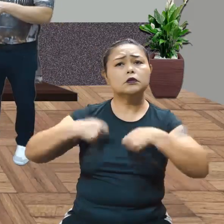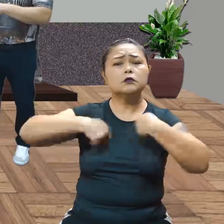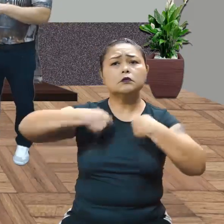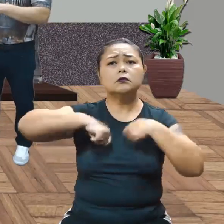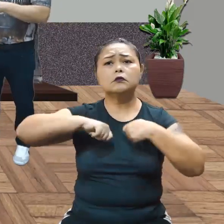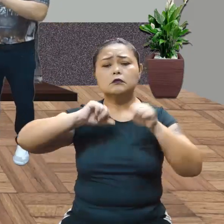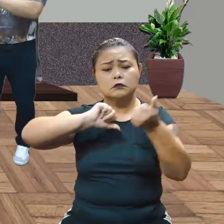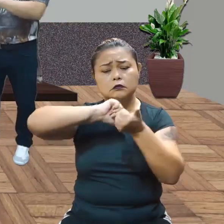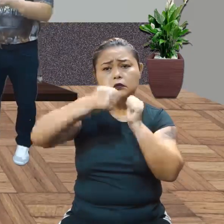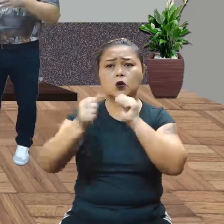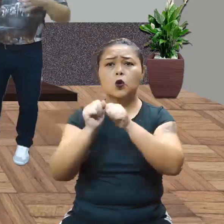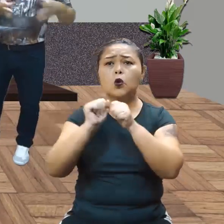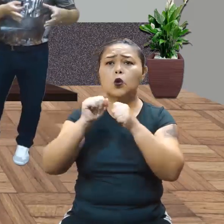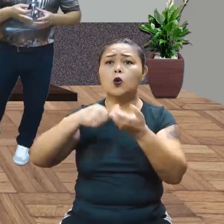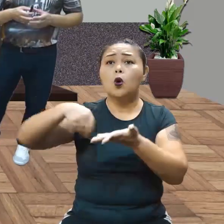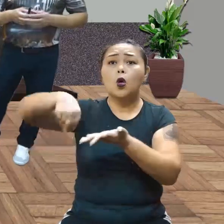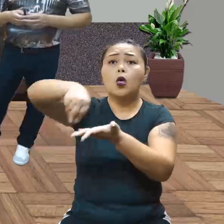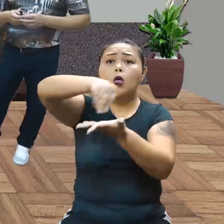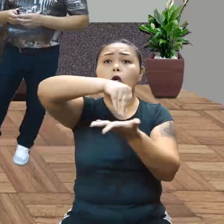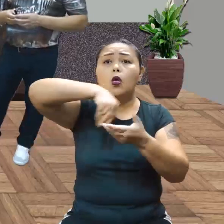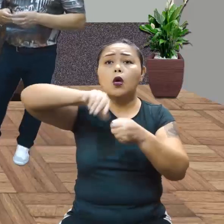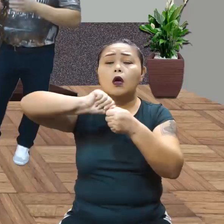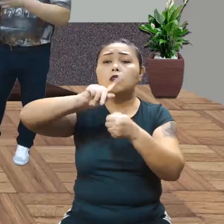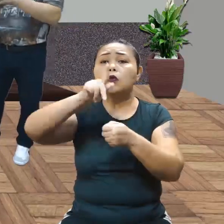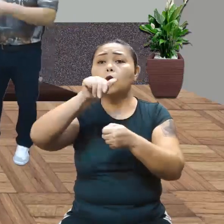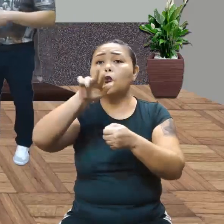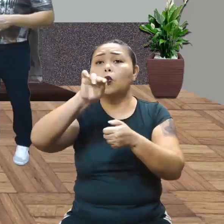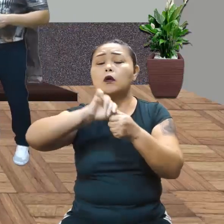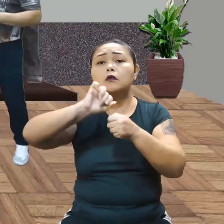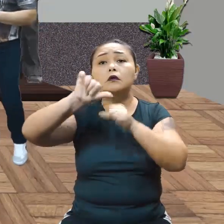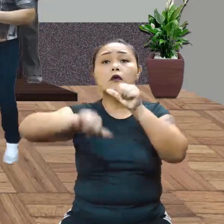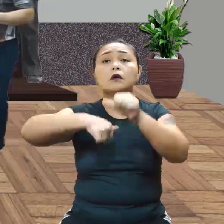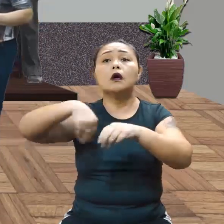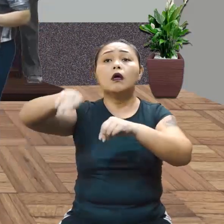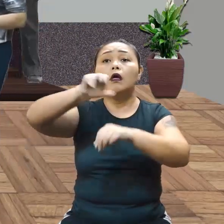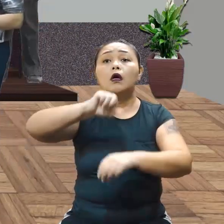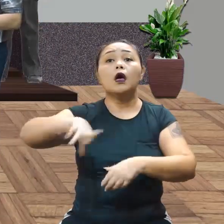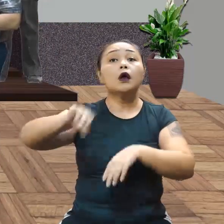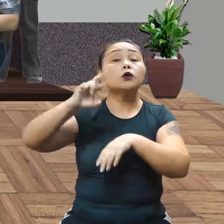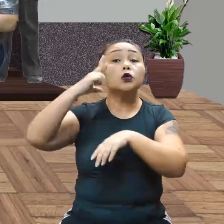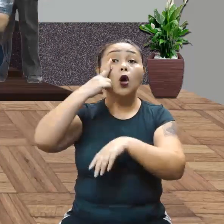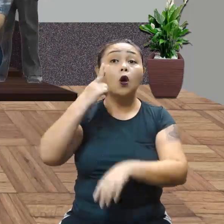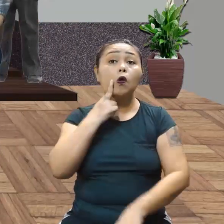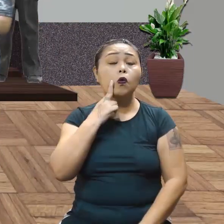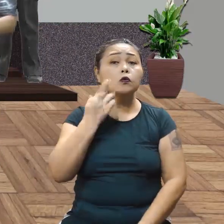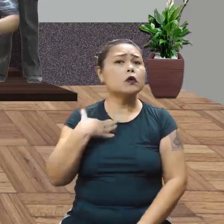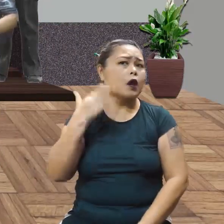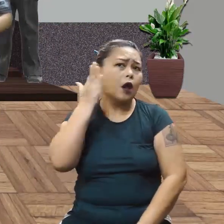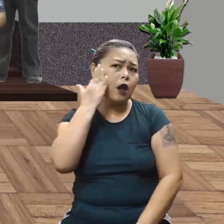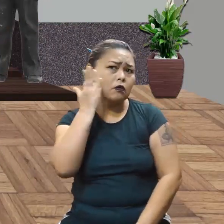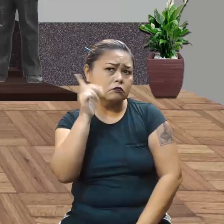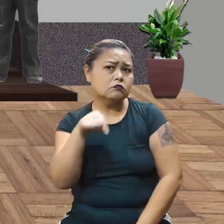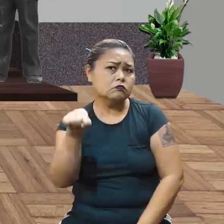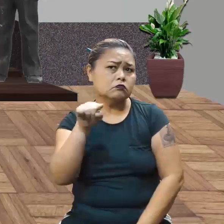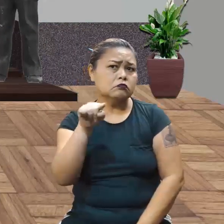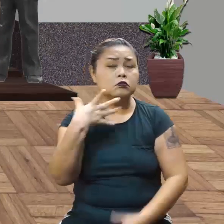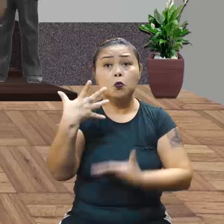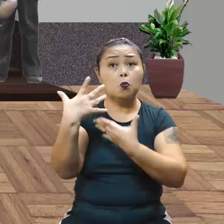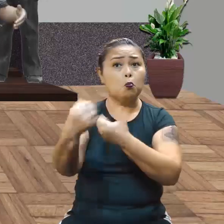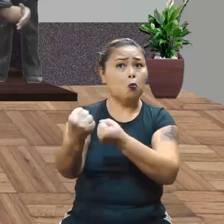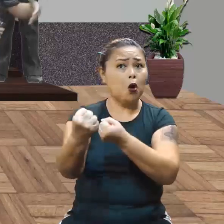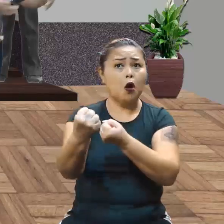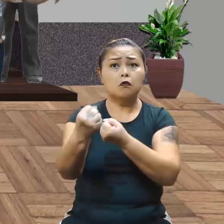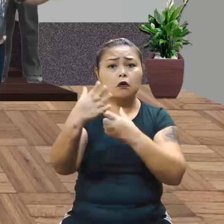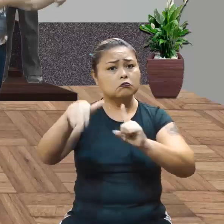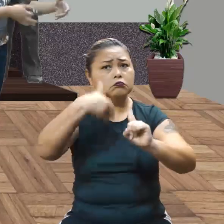preciso transformar o nome de Território Federal do Guaporé para Território Federal de Rondônia. Eu sei que você não aceitou